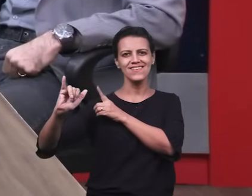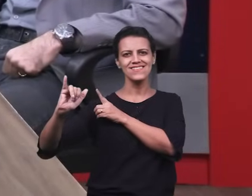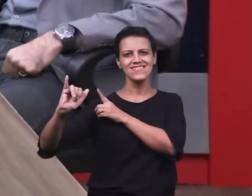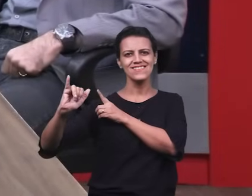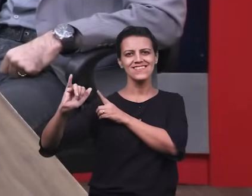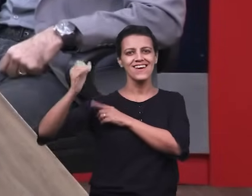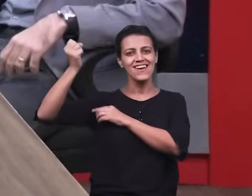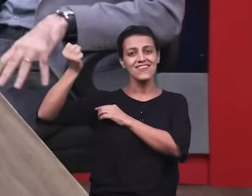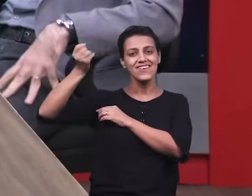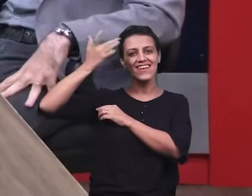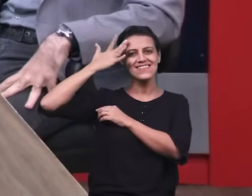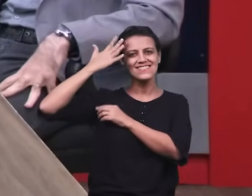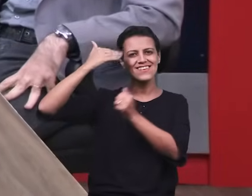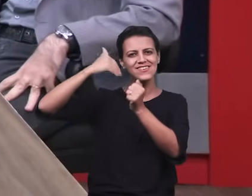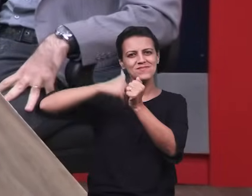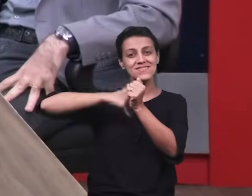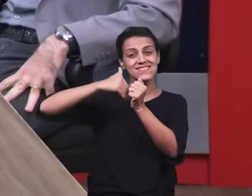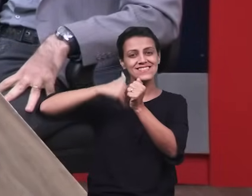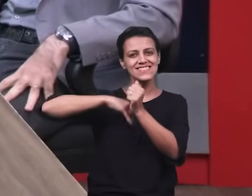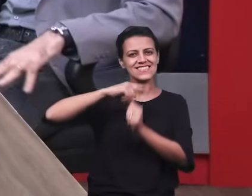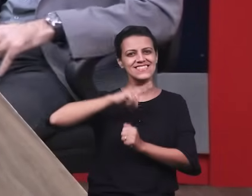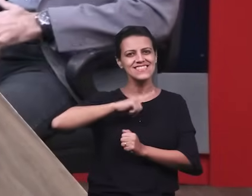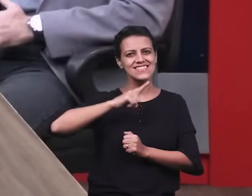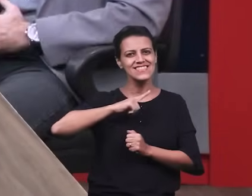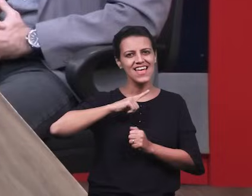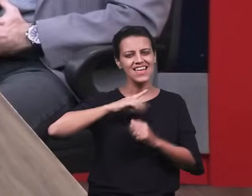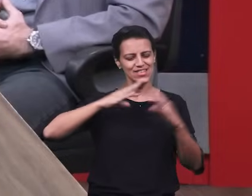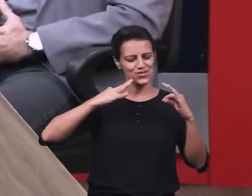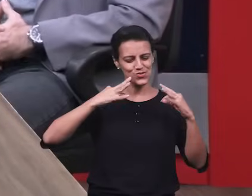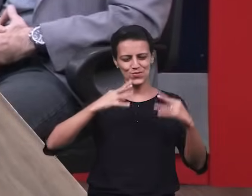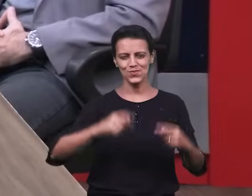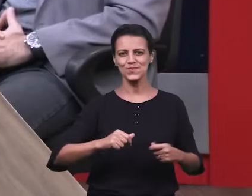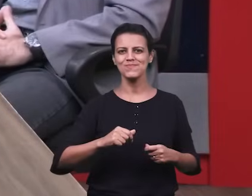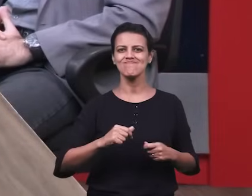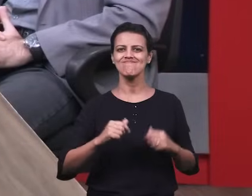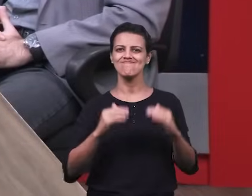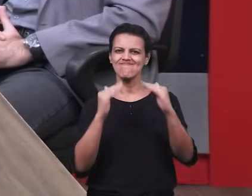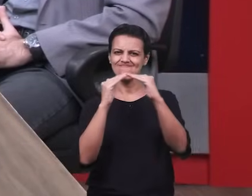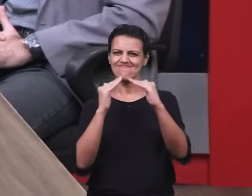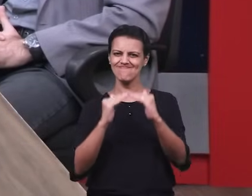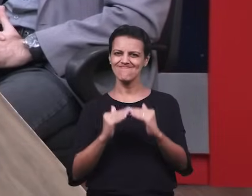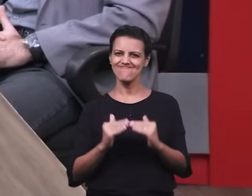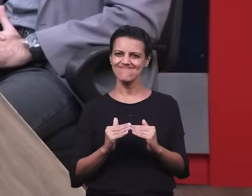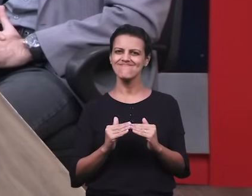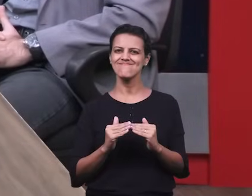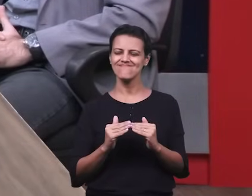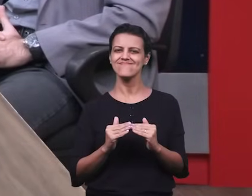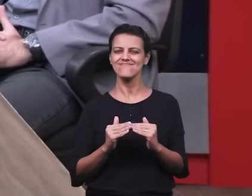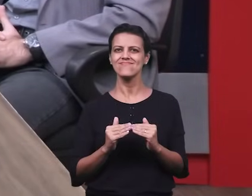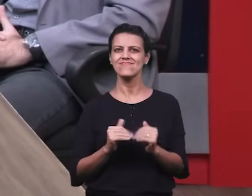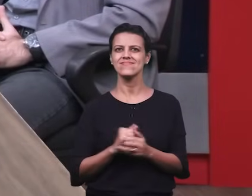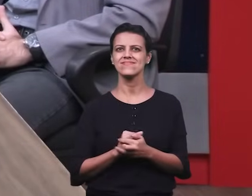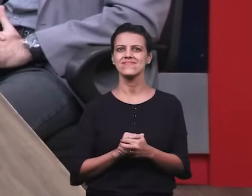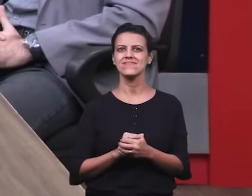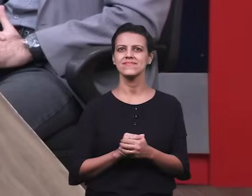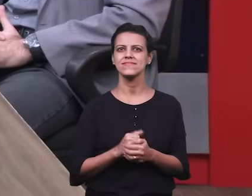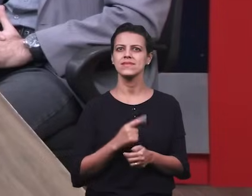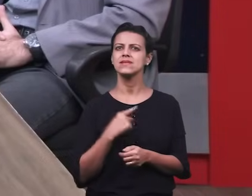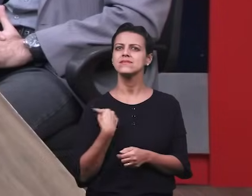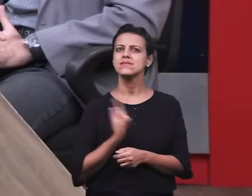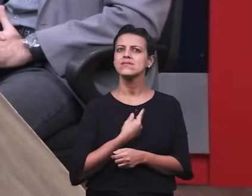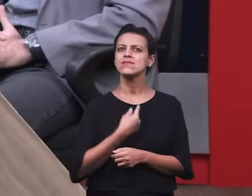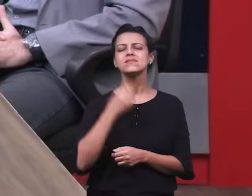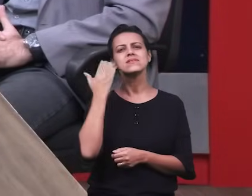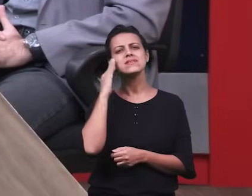a revelação e o mistério contido em todos esses assuntos. Se nós buscarmos o